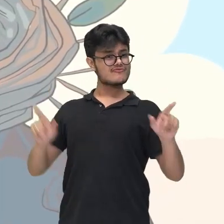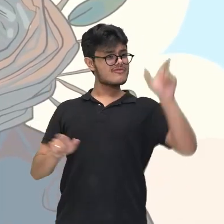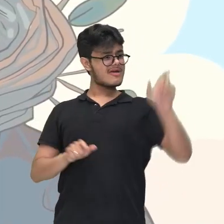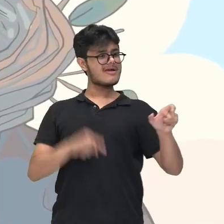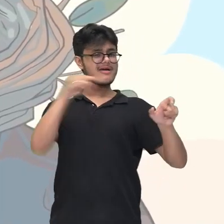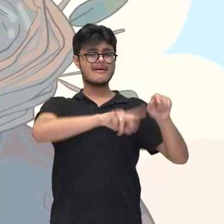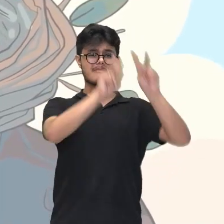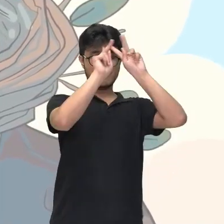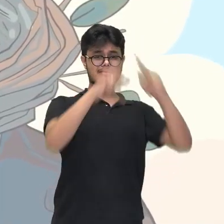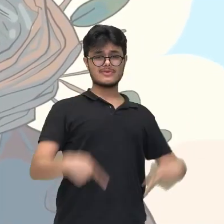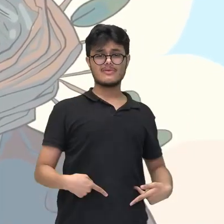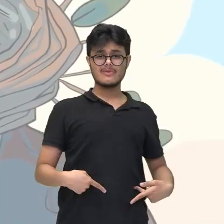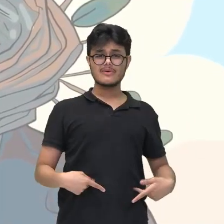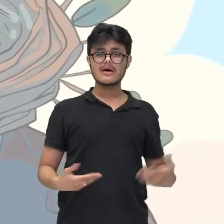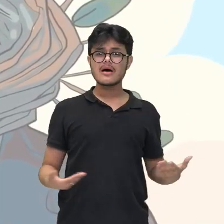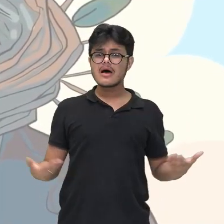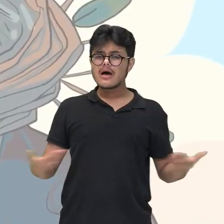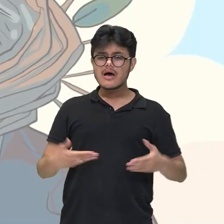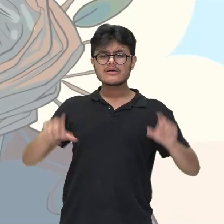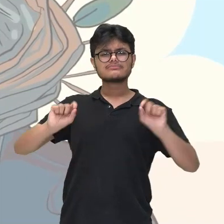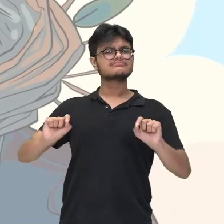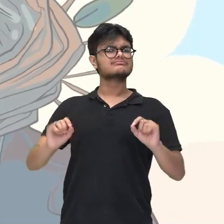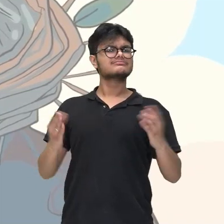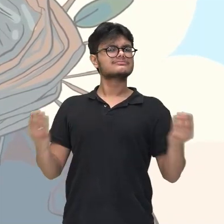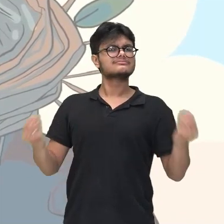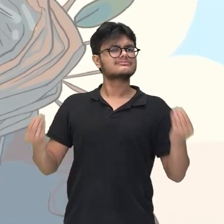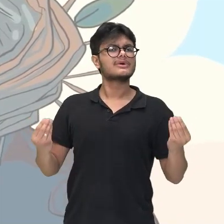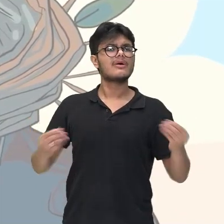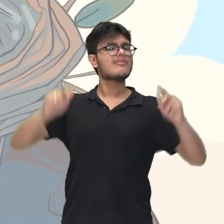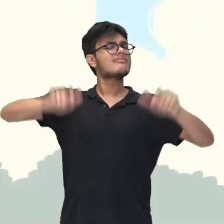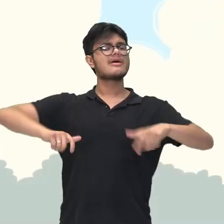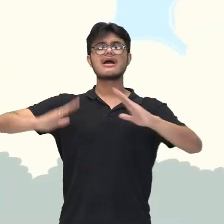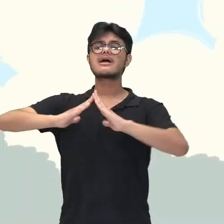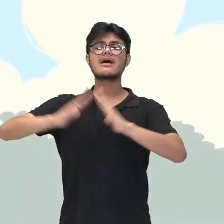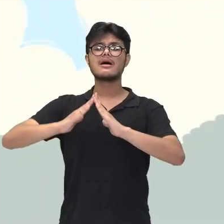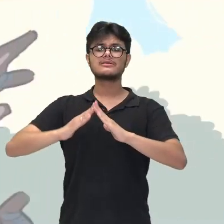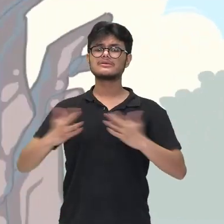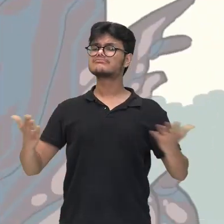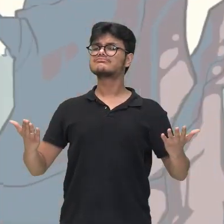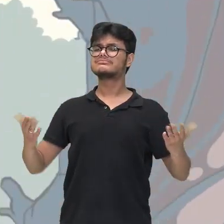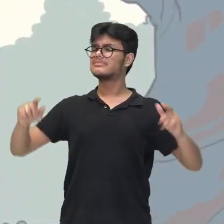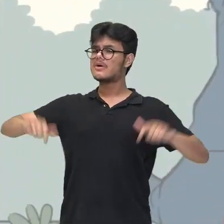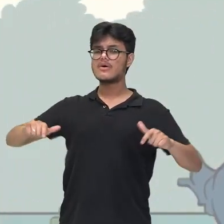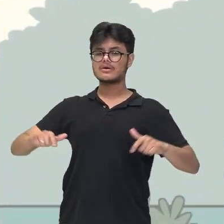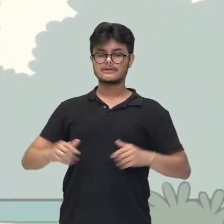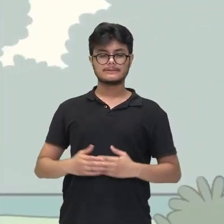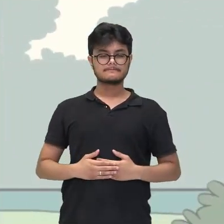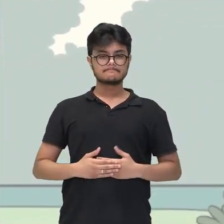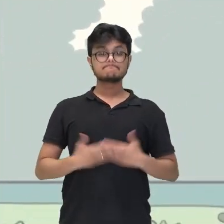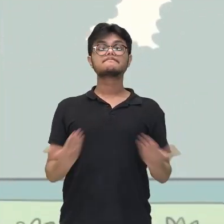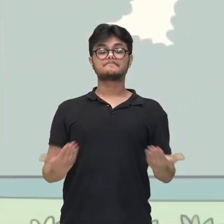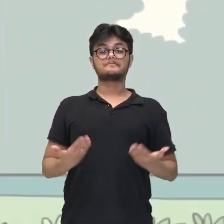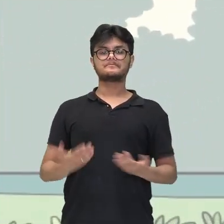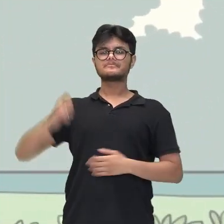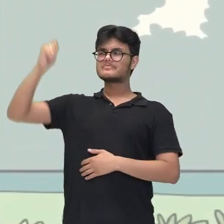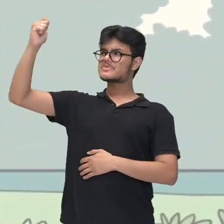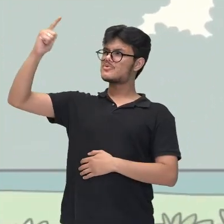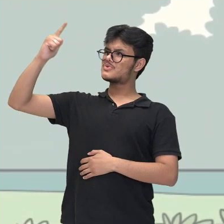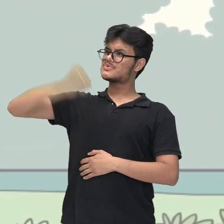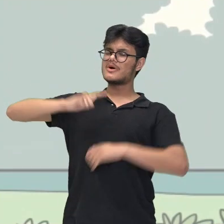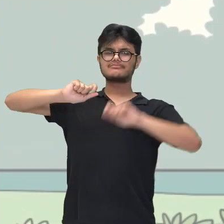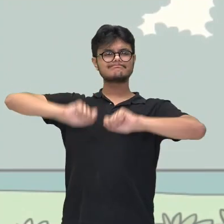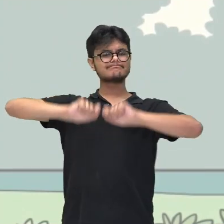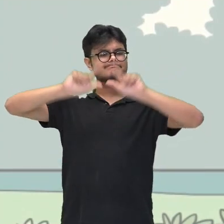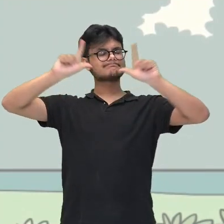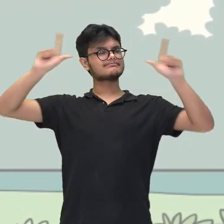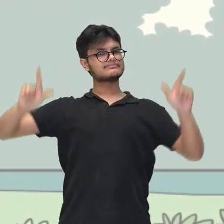homens. Agora, onde achar seu ninho no monturo? No dia seguinte, o sol chega mais cedo, entrando